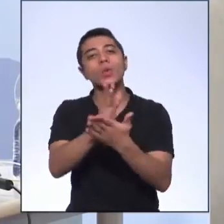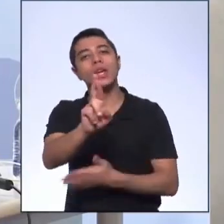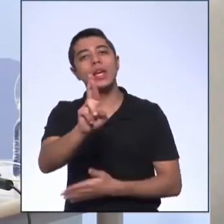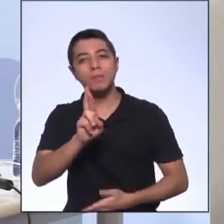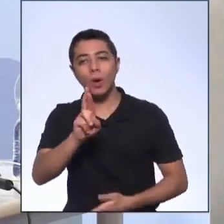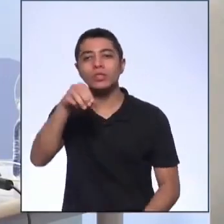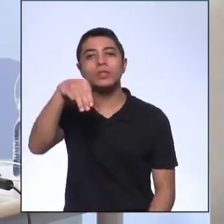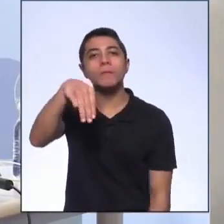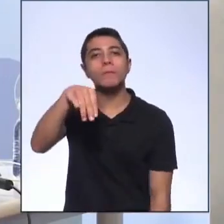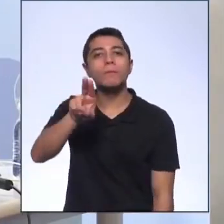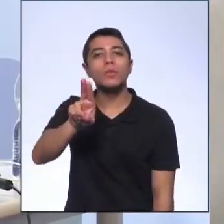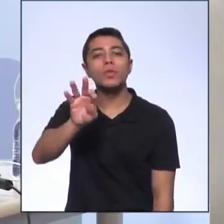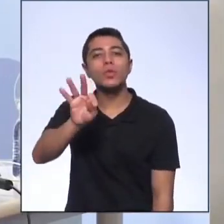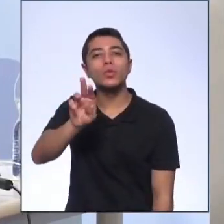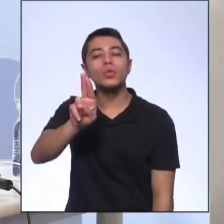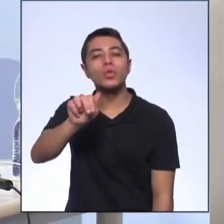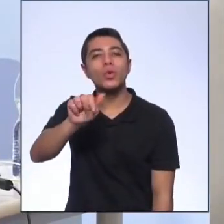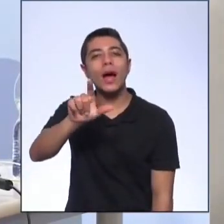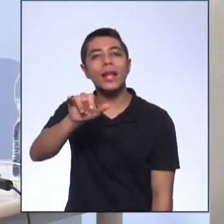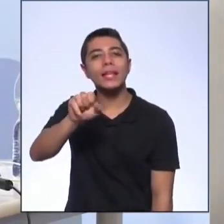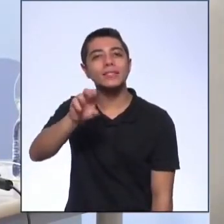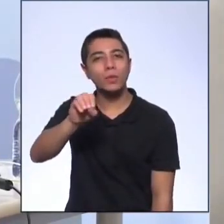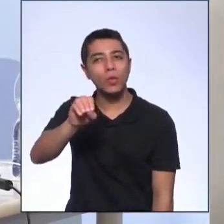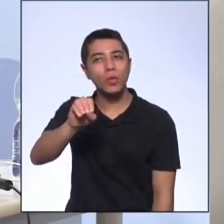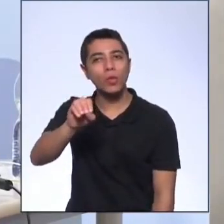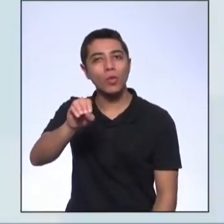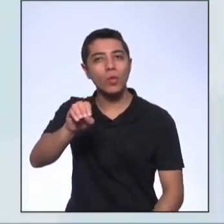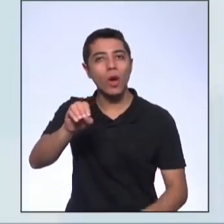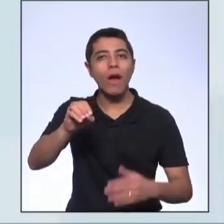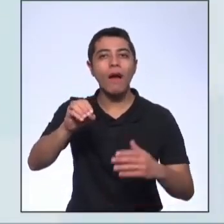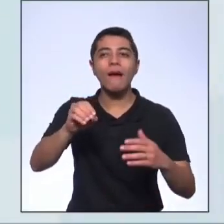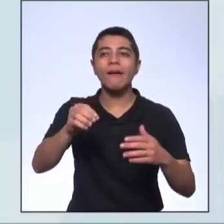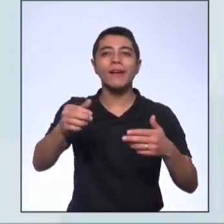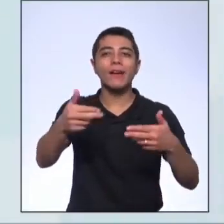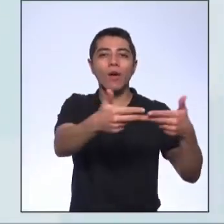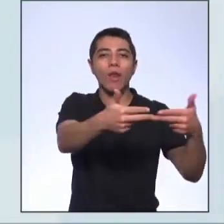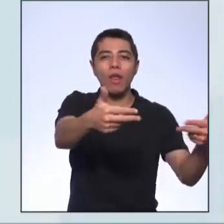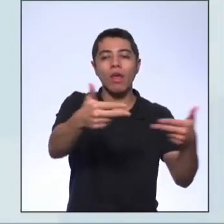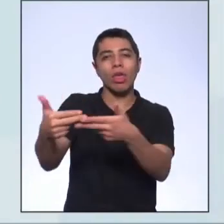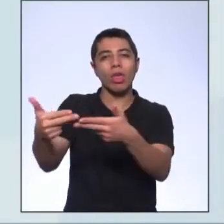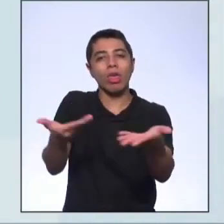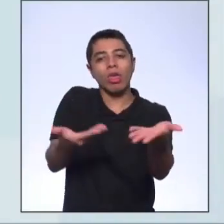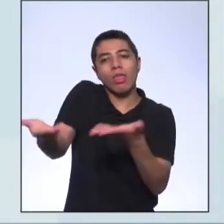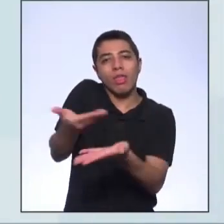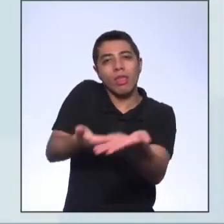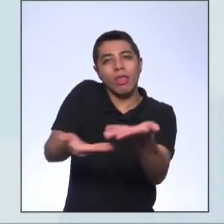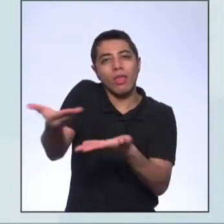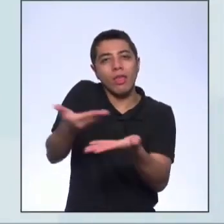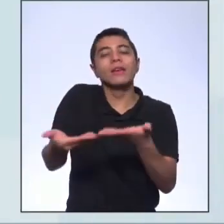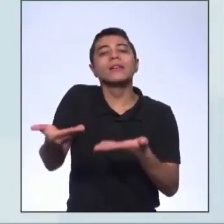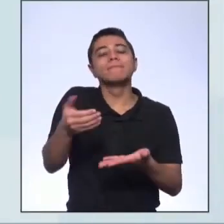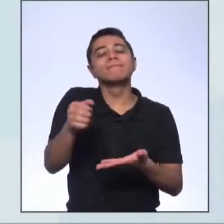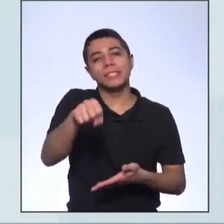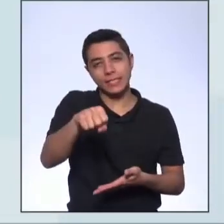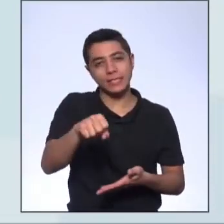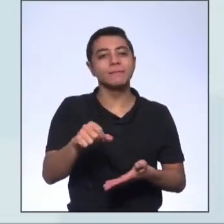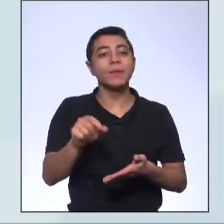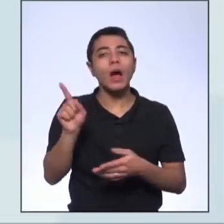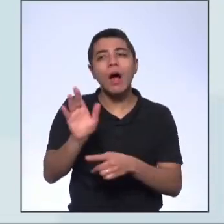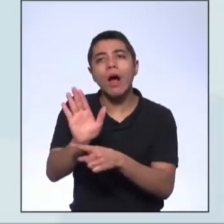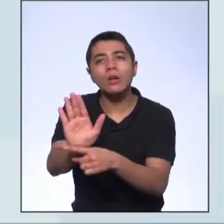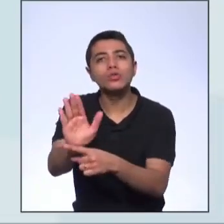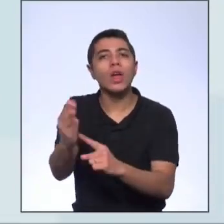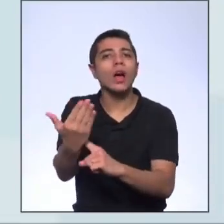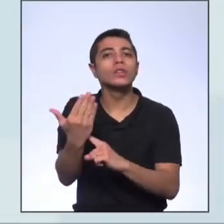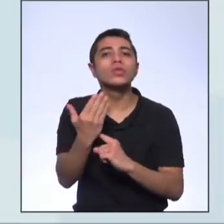relação mutualística, tá? Então, a gente vai ver aqui no próximo slide que essa relação mutualística aí é associação do quê? Desse